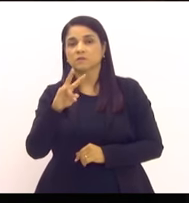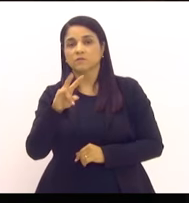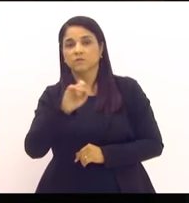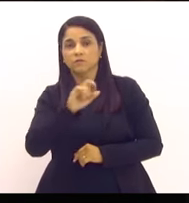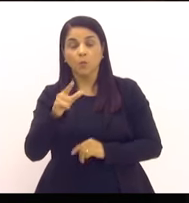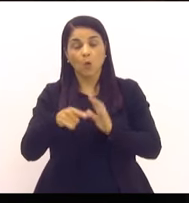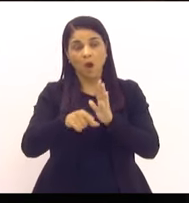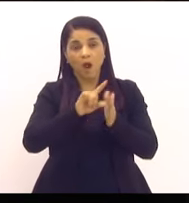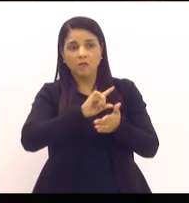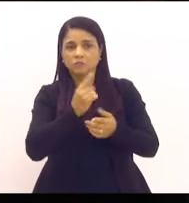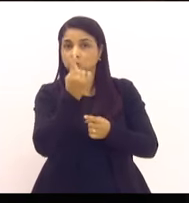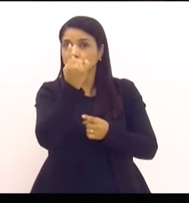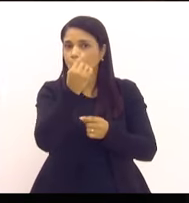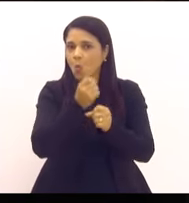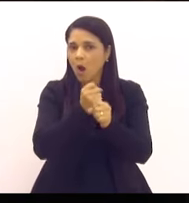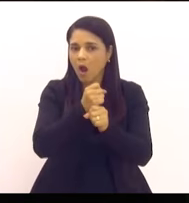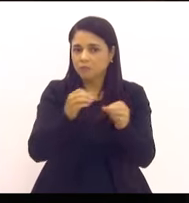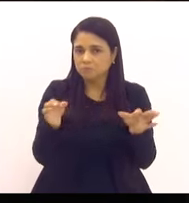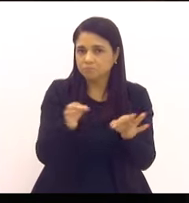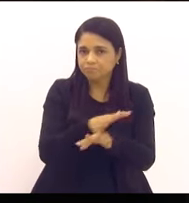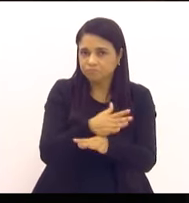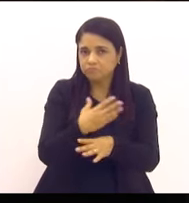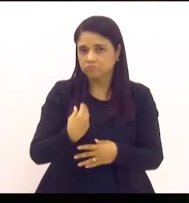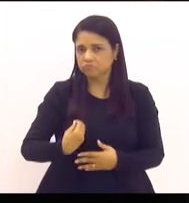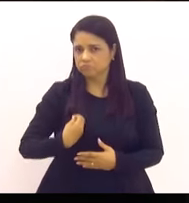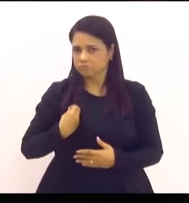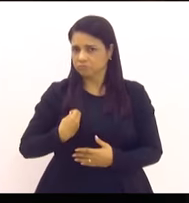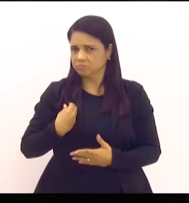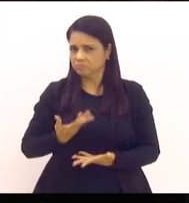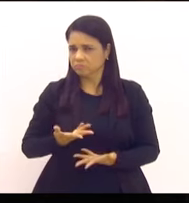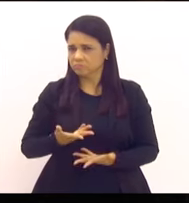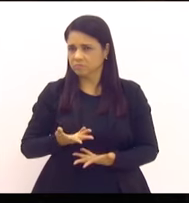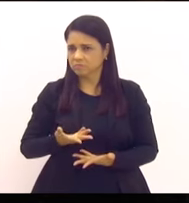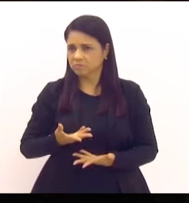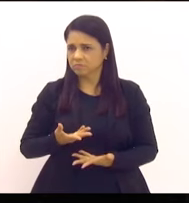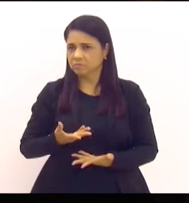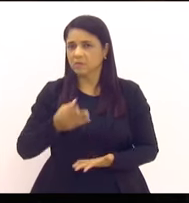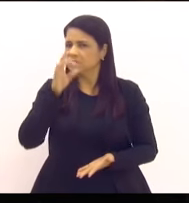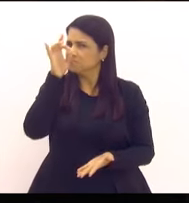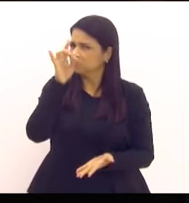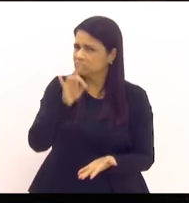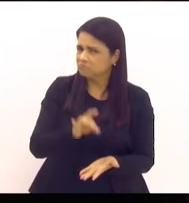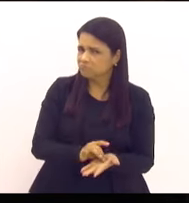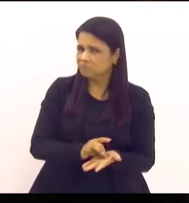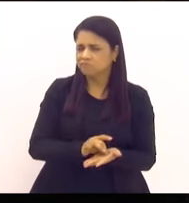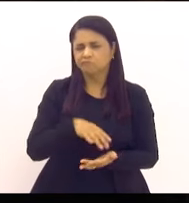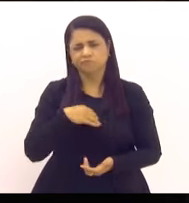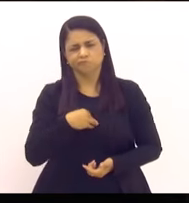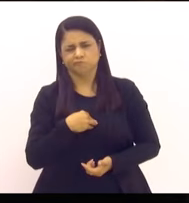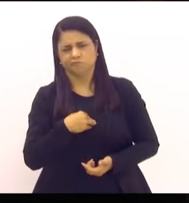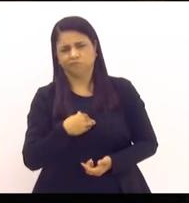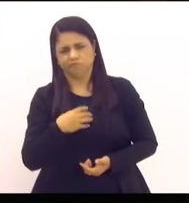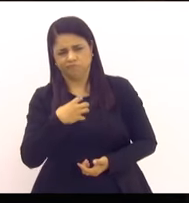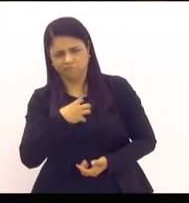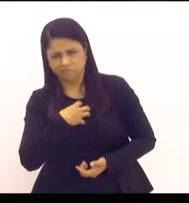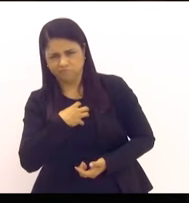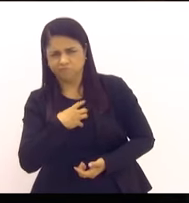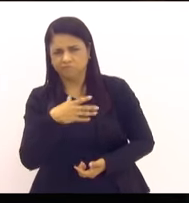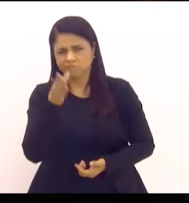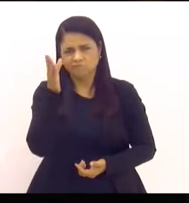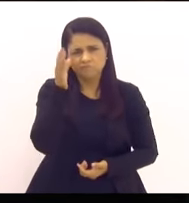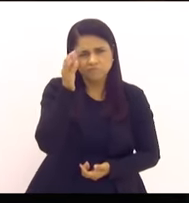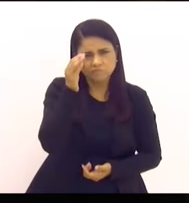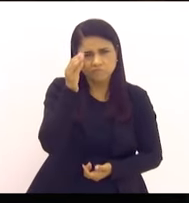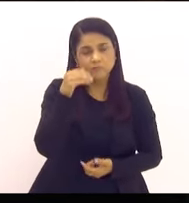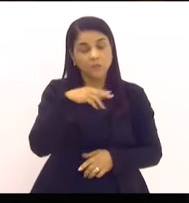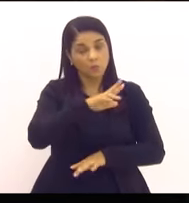completar 1 ano de existência. Na verdade, o curioso é que eu venho a essa